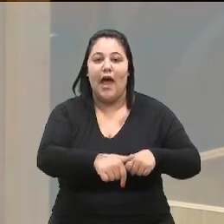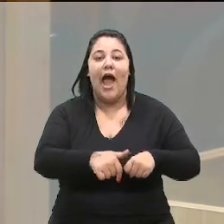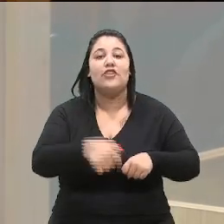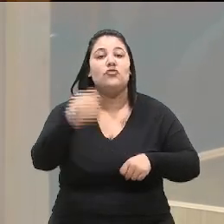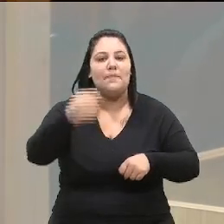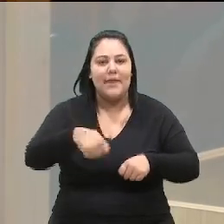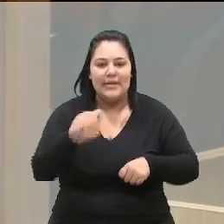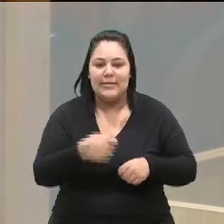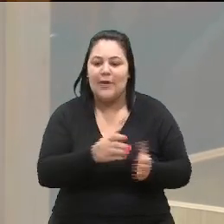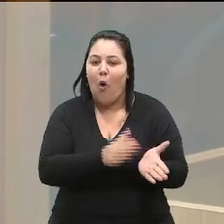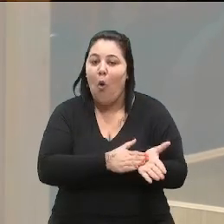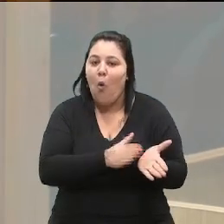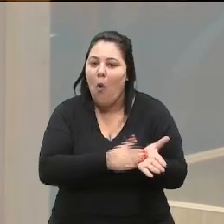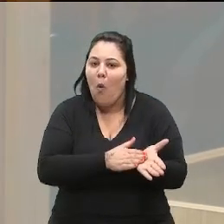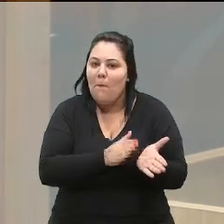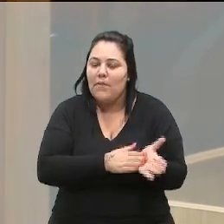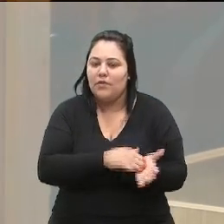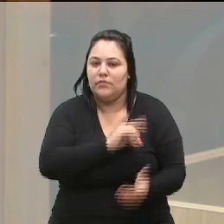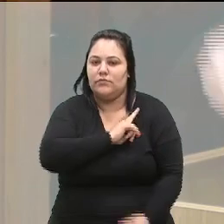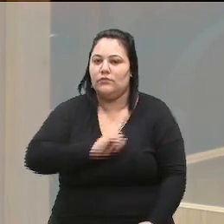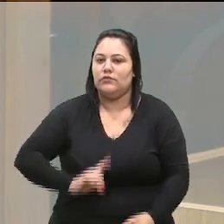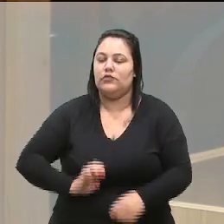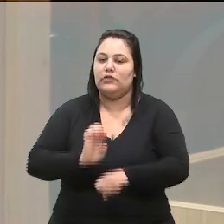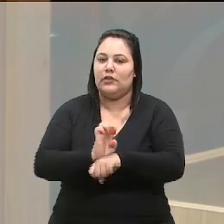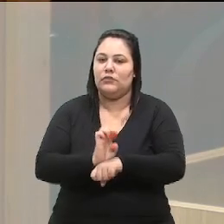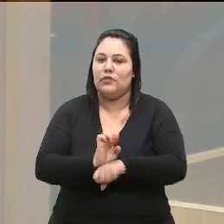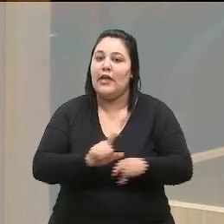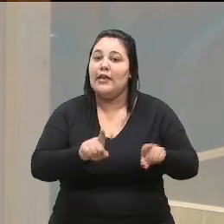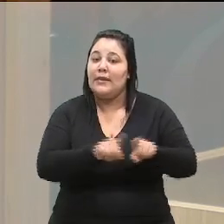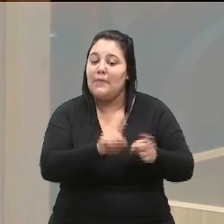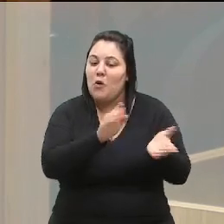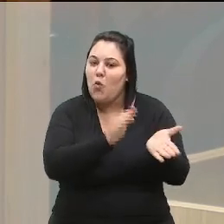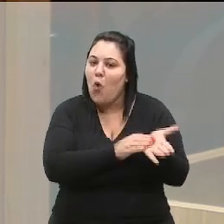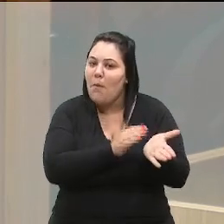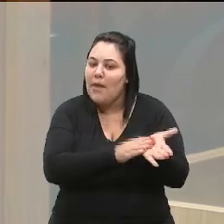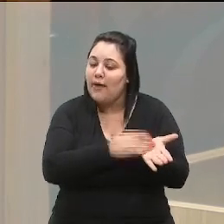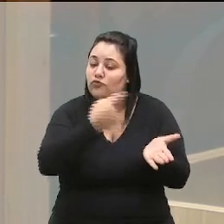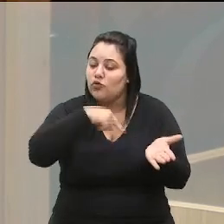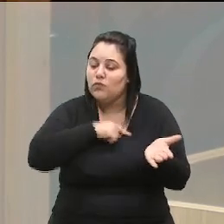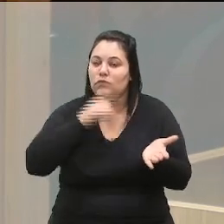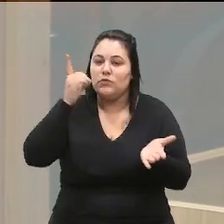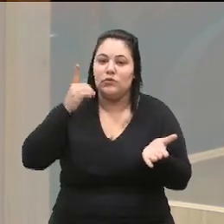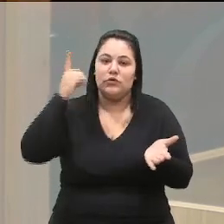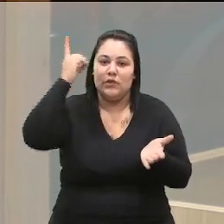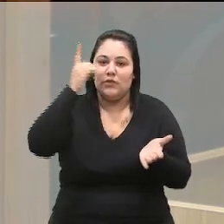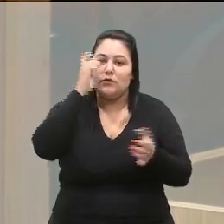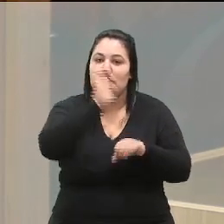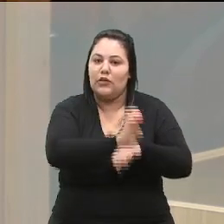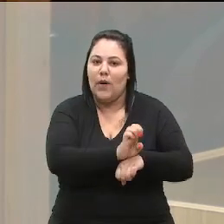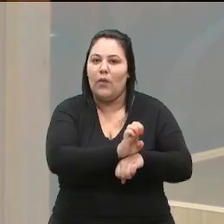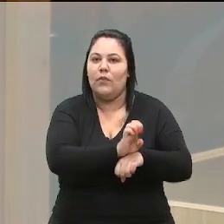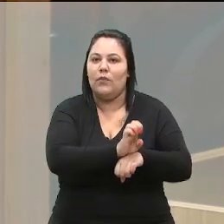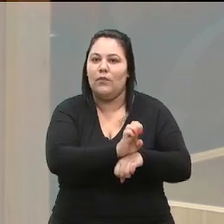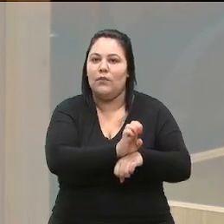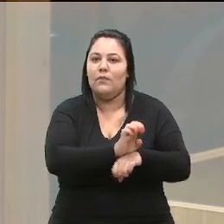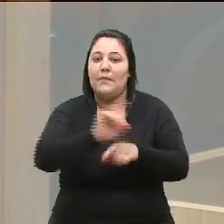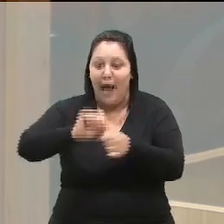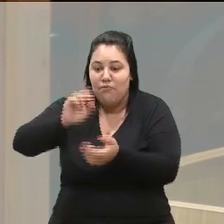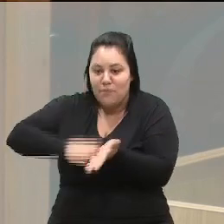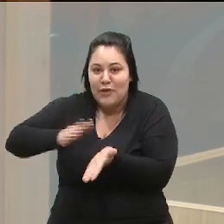Estado e pressionar inclusive os nossos deputados estaduais para que pressionem